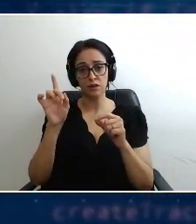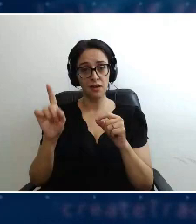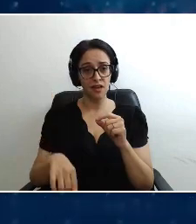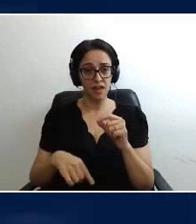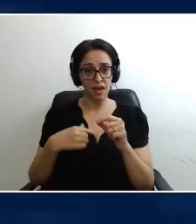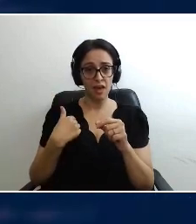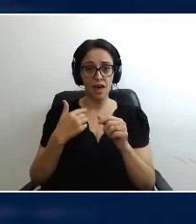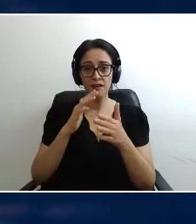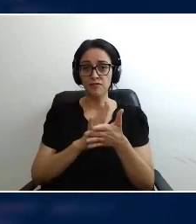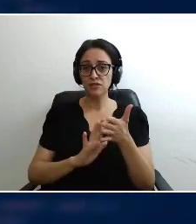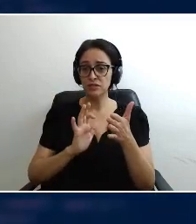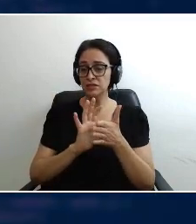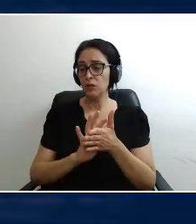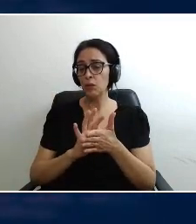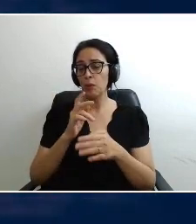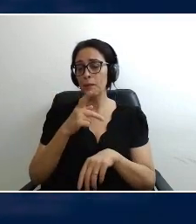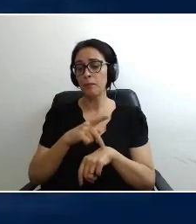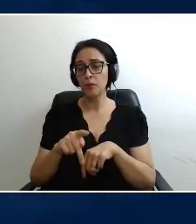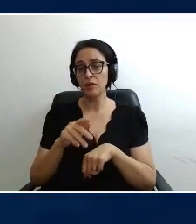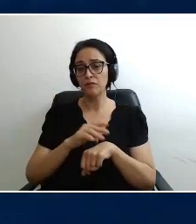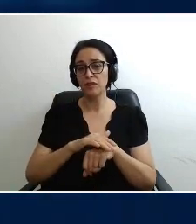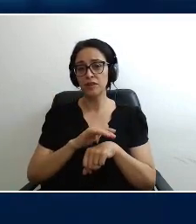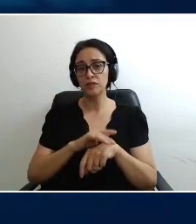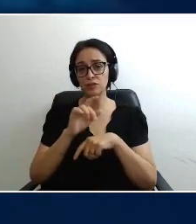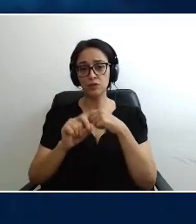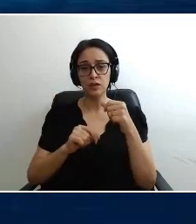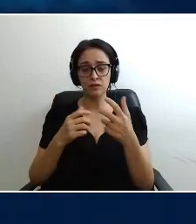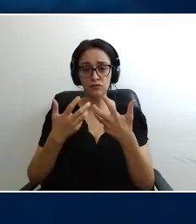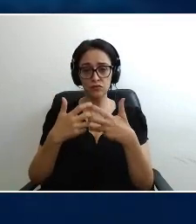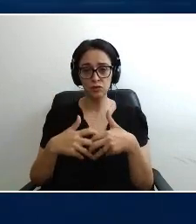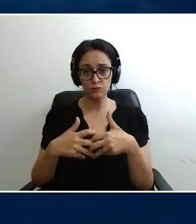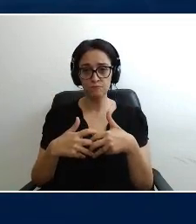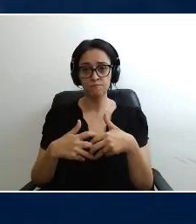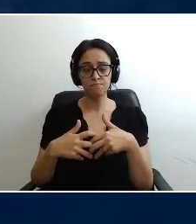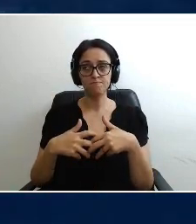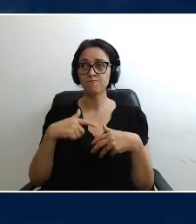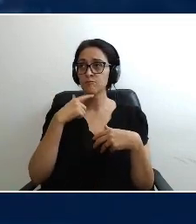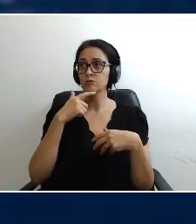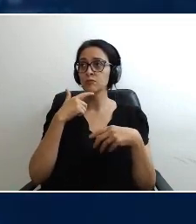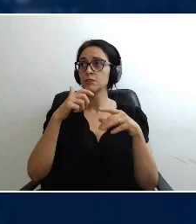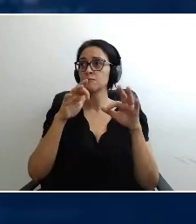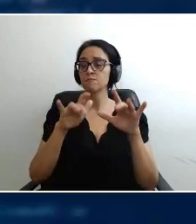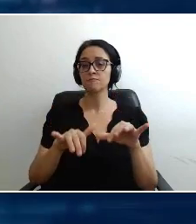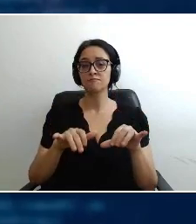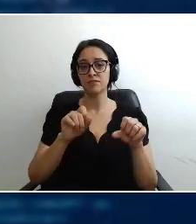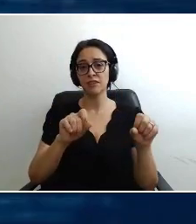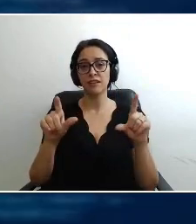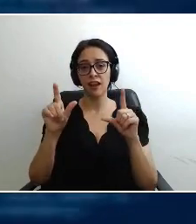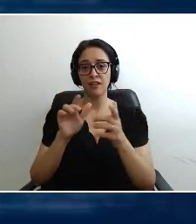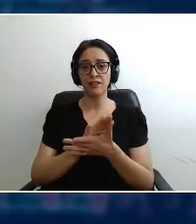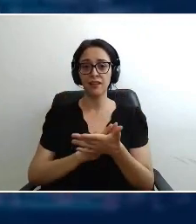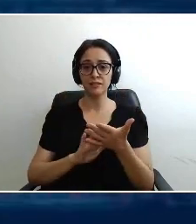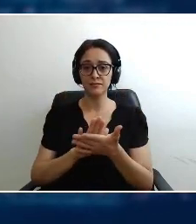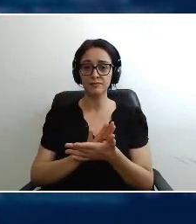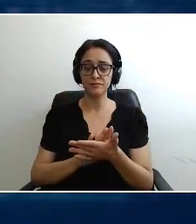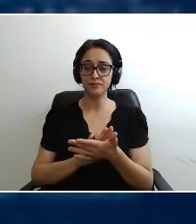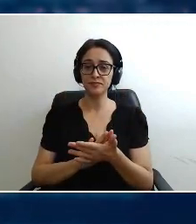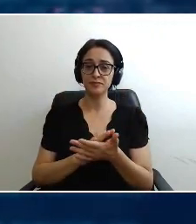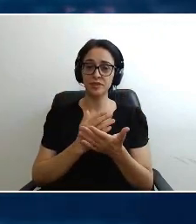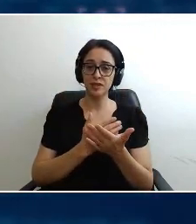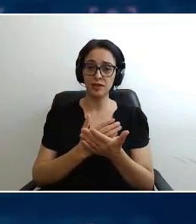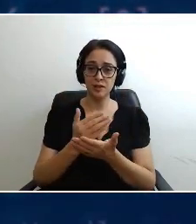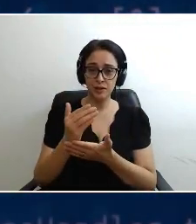função pura? O que eu faço de útil com um funcional, né? Não consigo nem imprimir as coisas na tela. E aí começa a